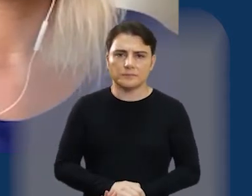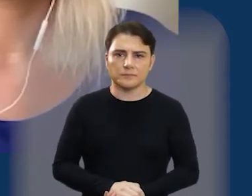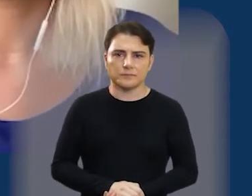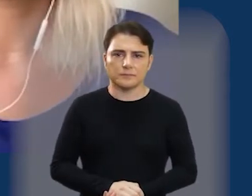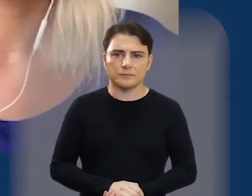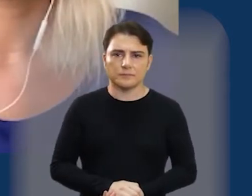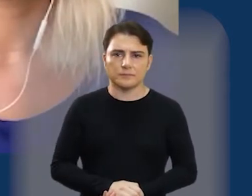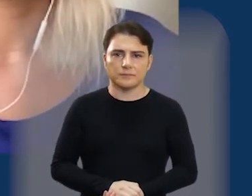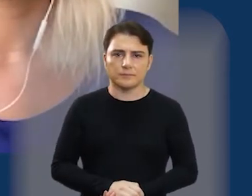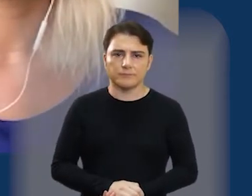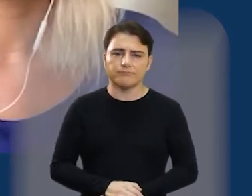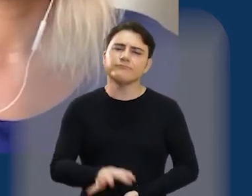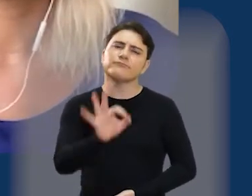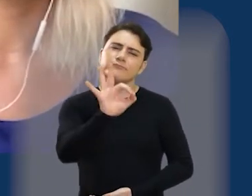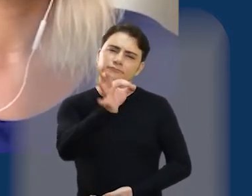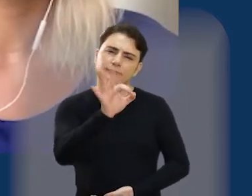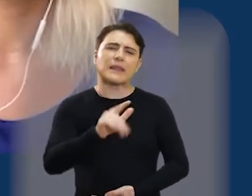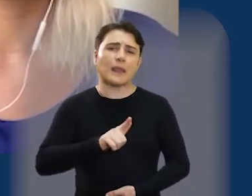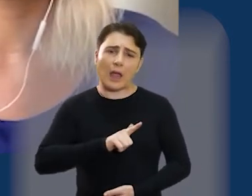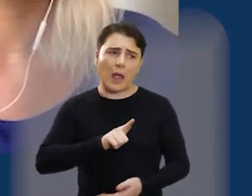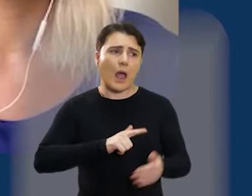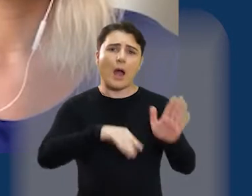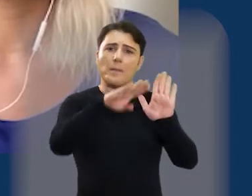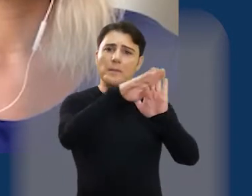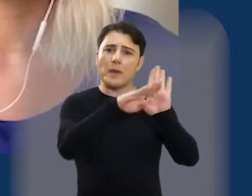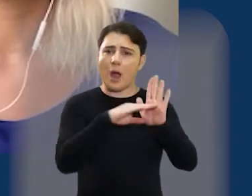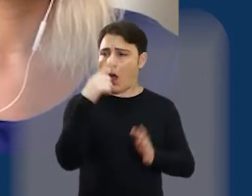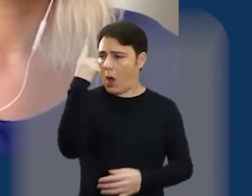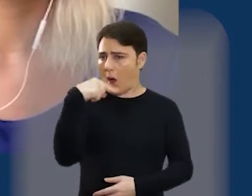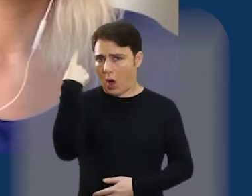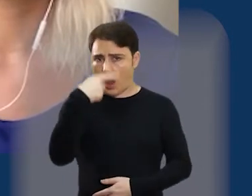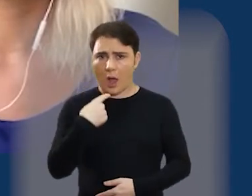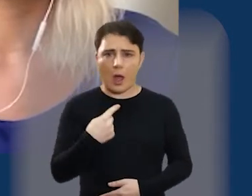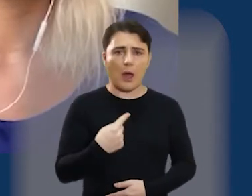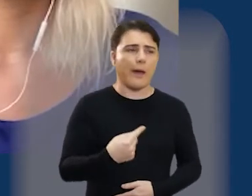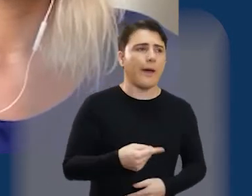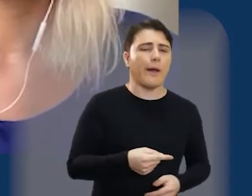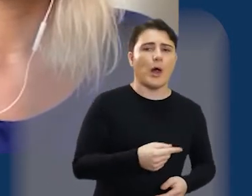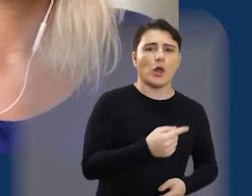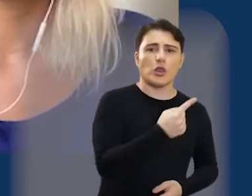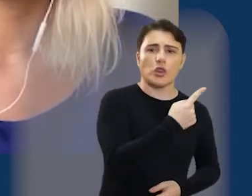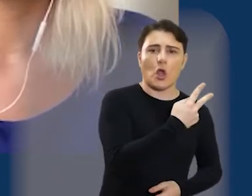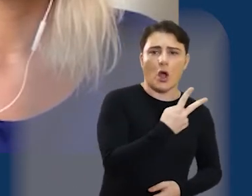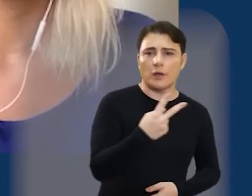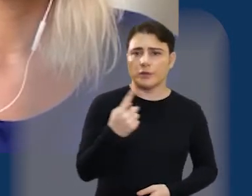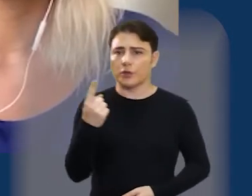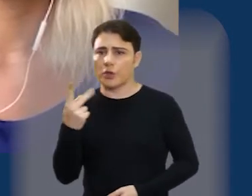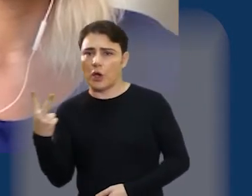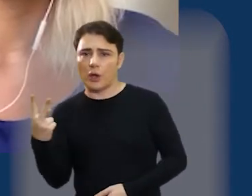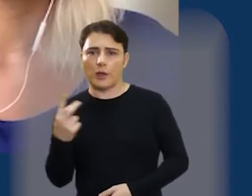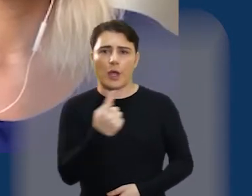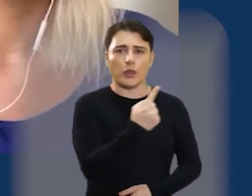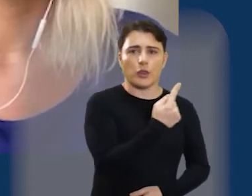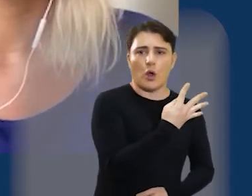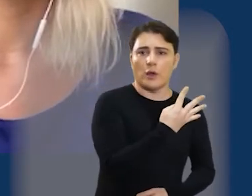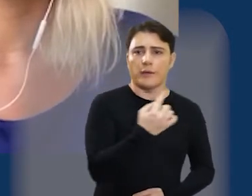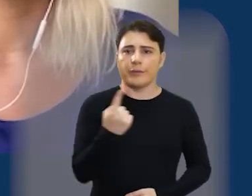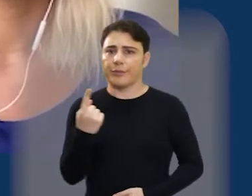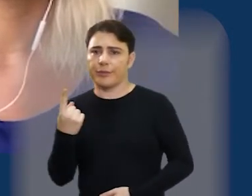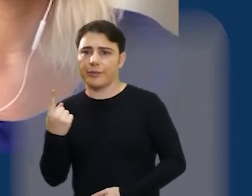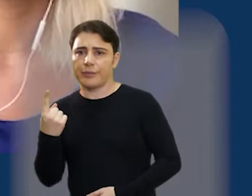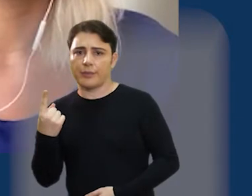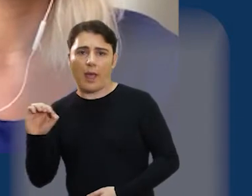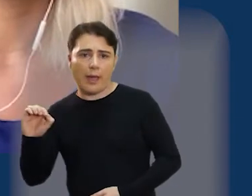Assim, existem protocolos, tipo 12 por 12, 14 por 10, 16 por 8, 20